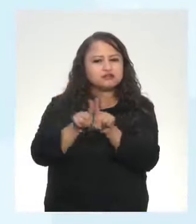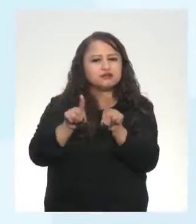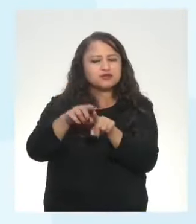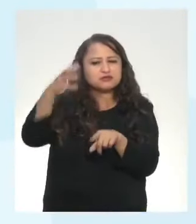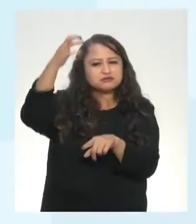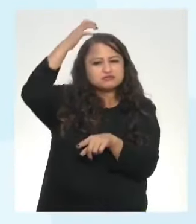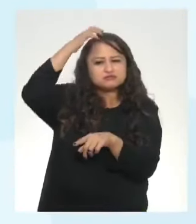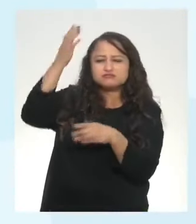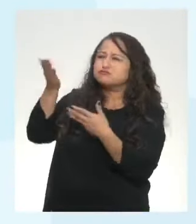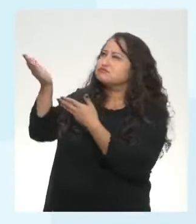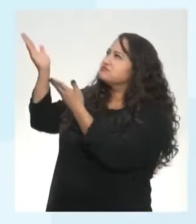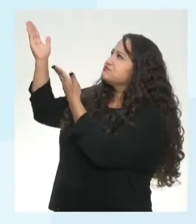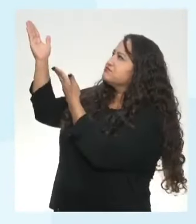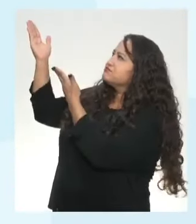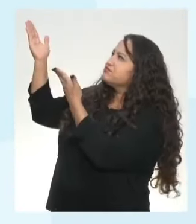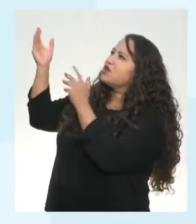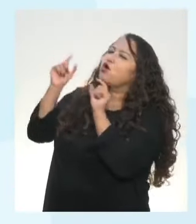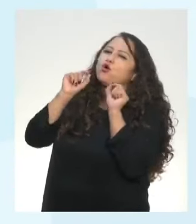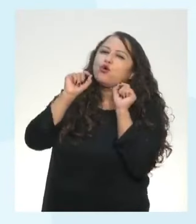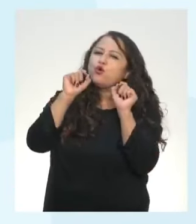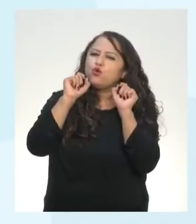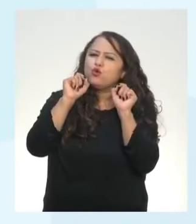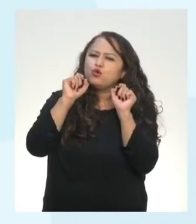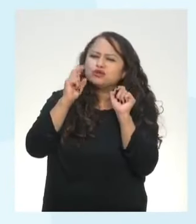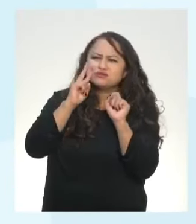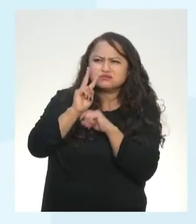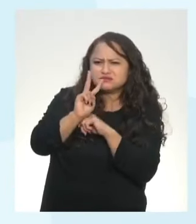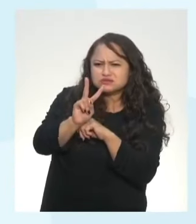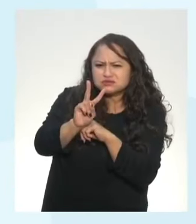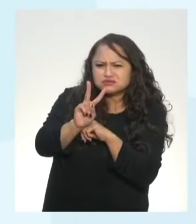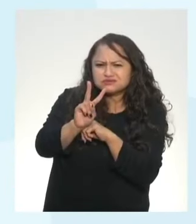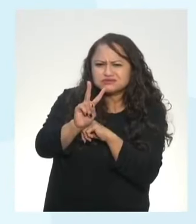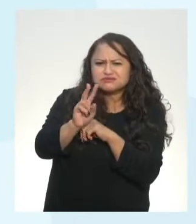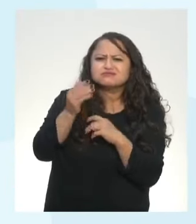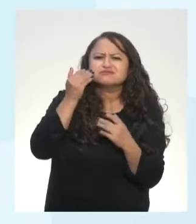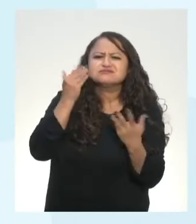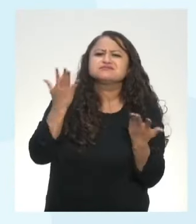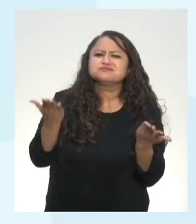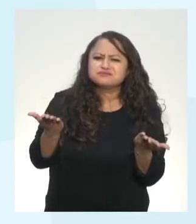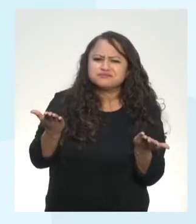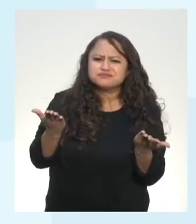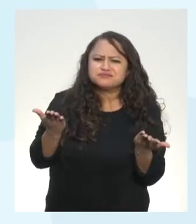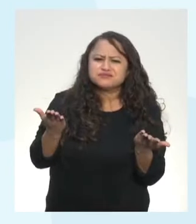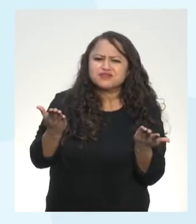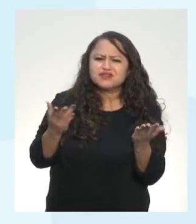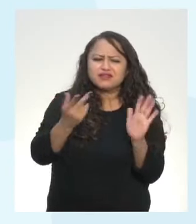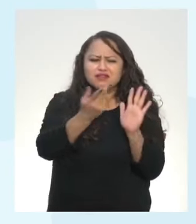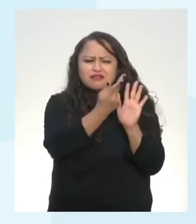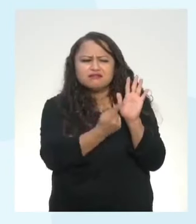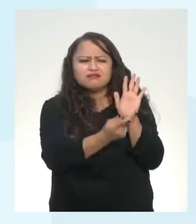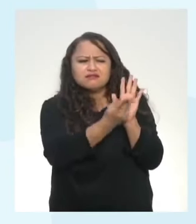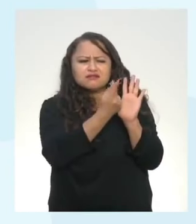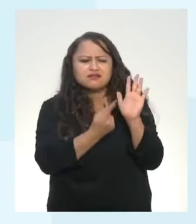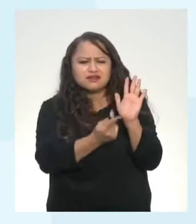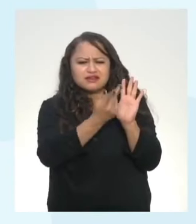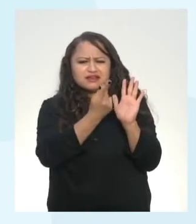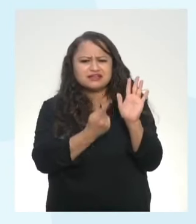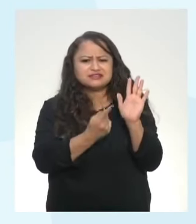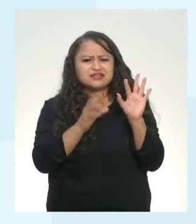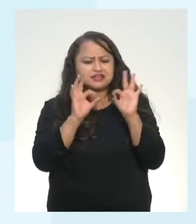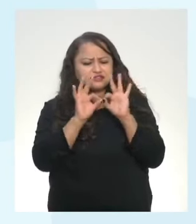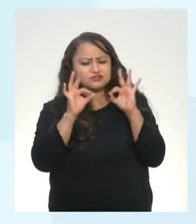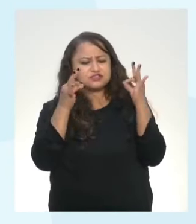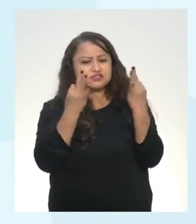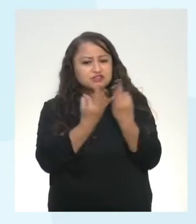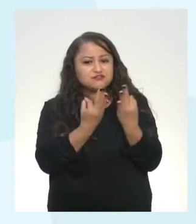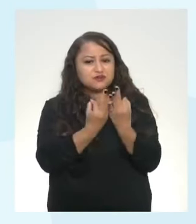Será que a gente consegue identificar essa ideia nessa imagem? Então, essa imagem, ela é um retrato da família do